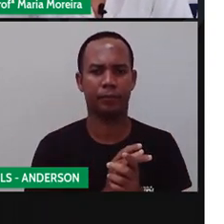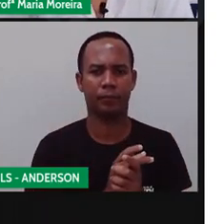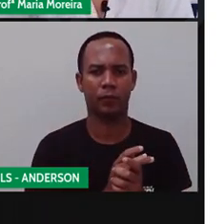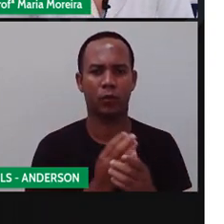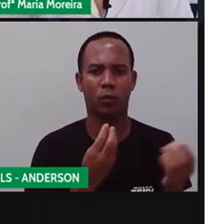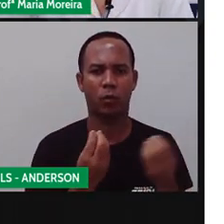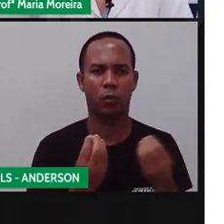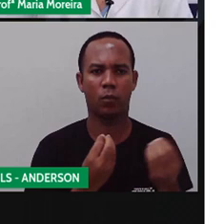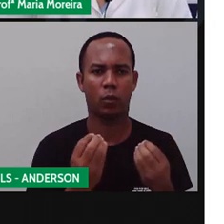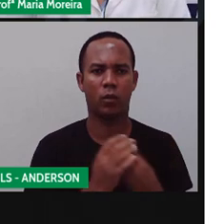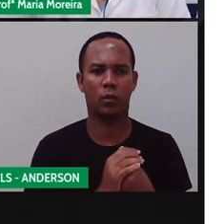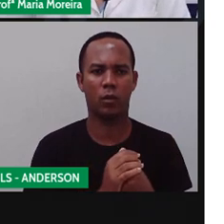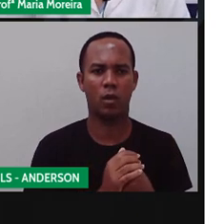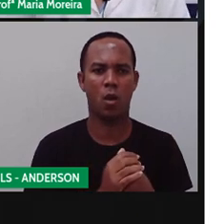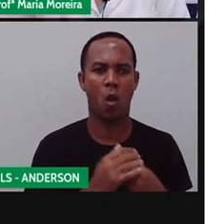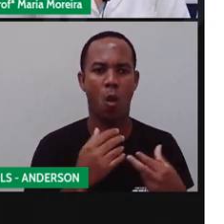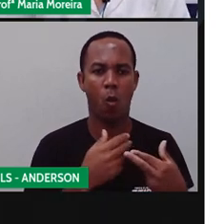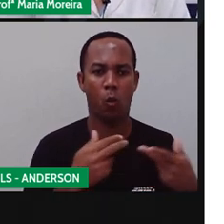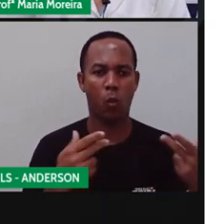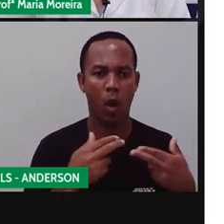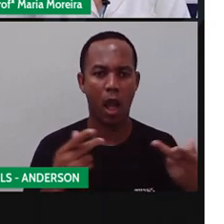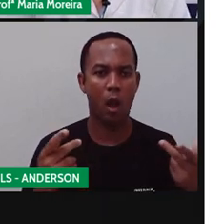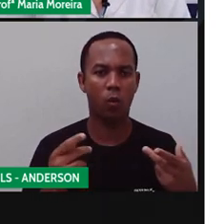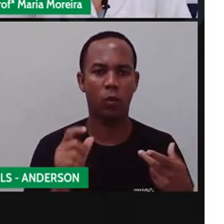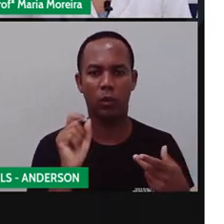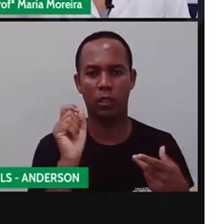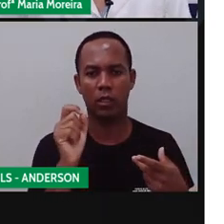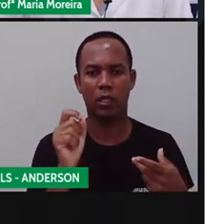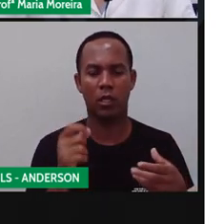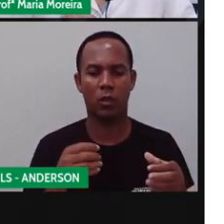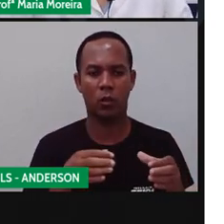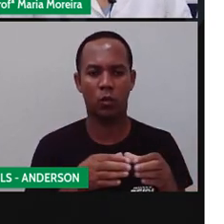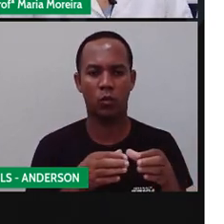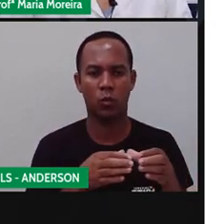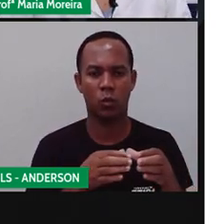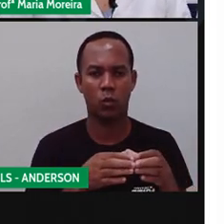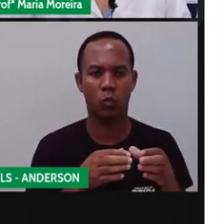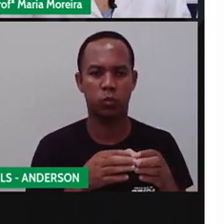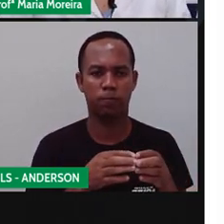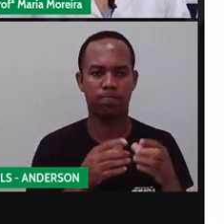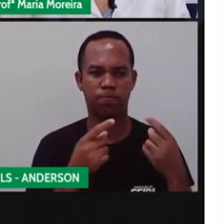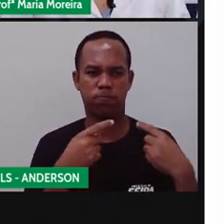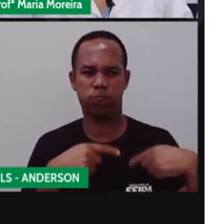né? Com os quais os participantes